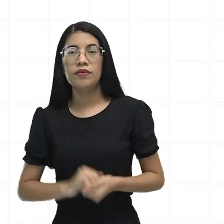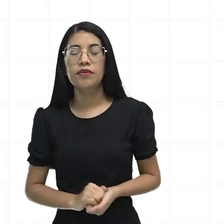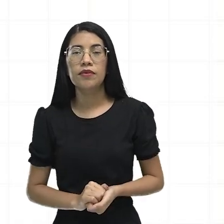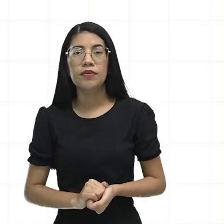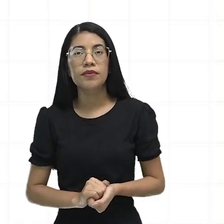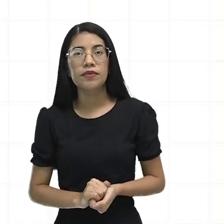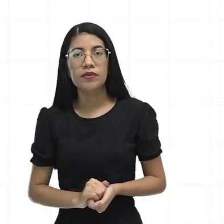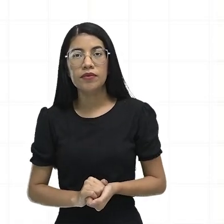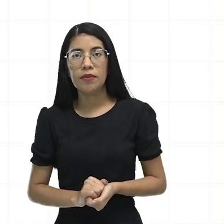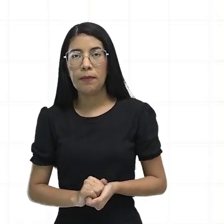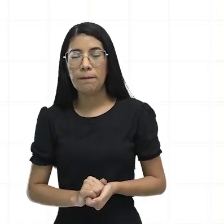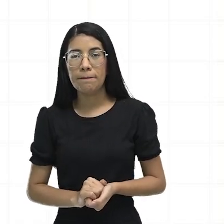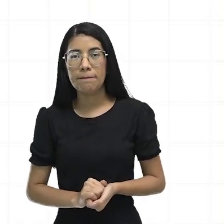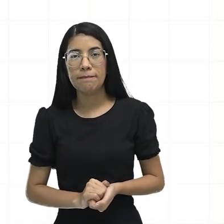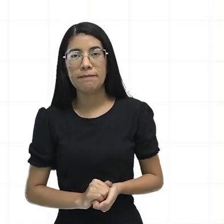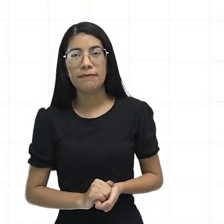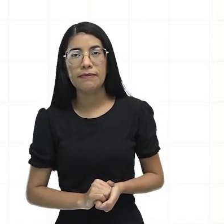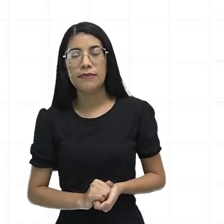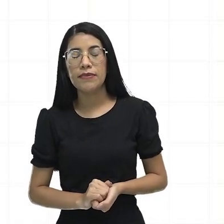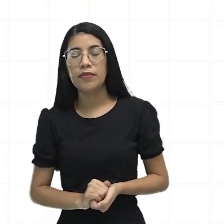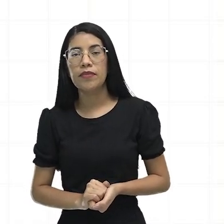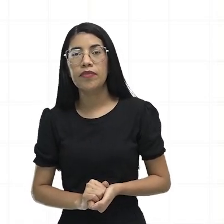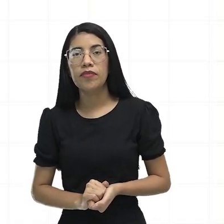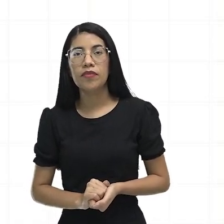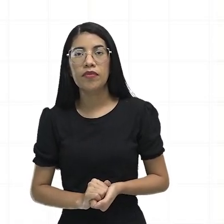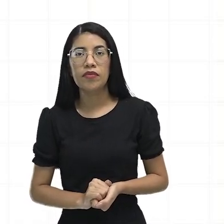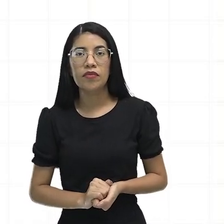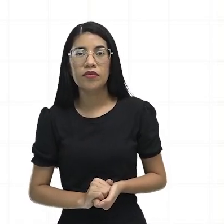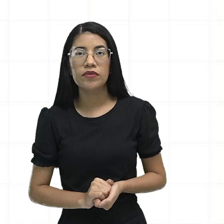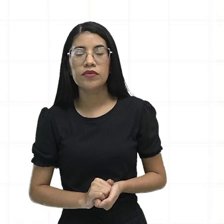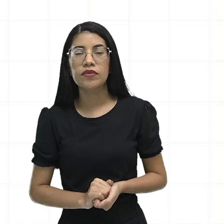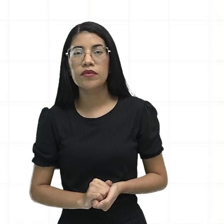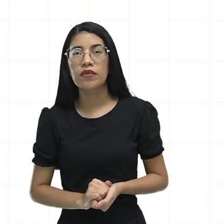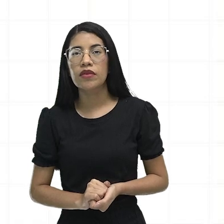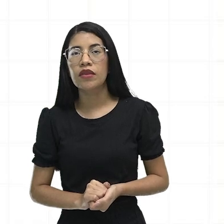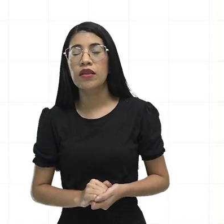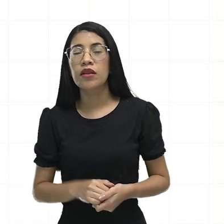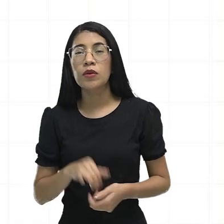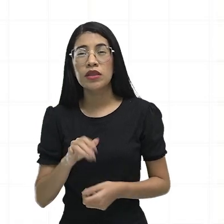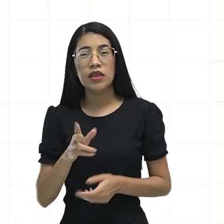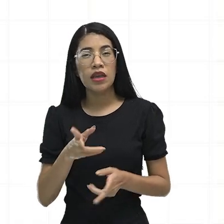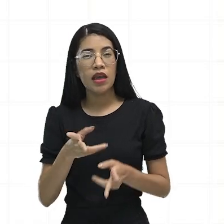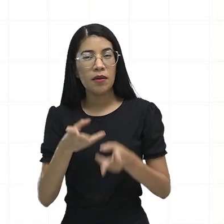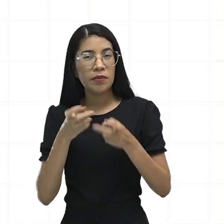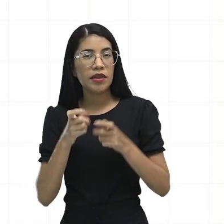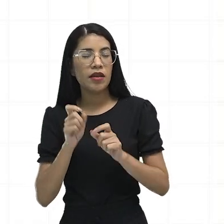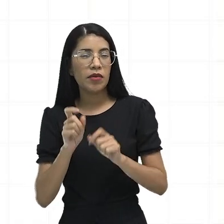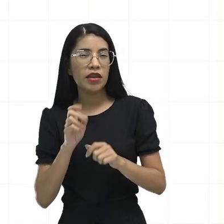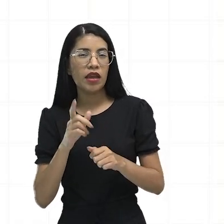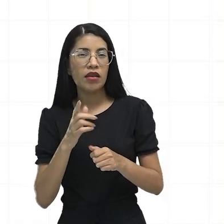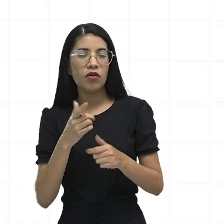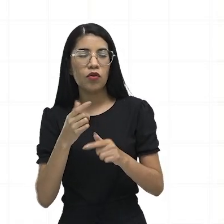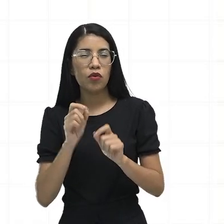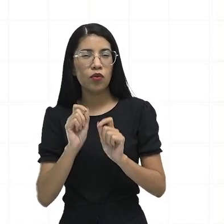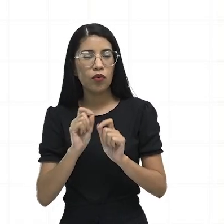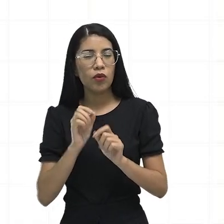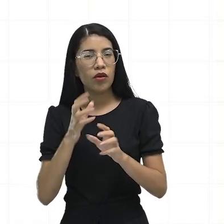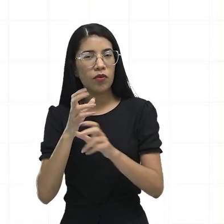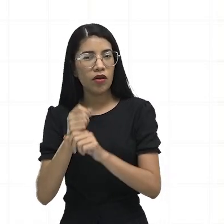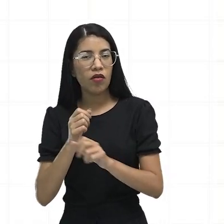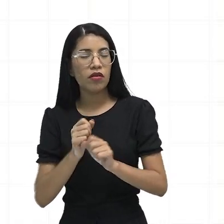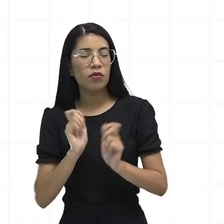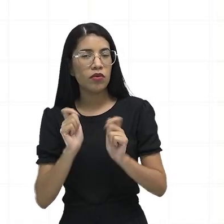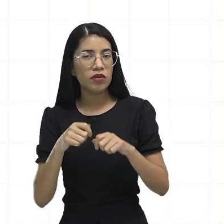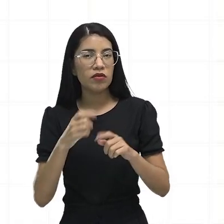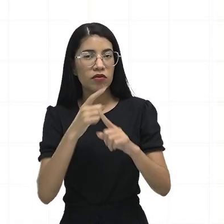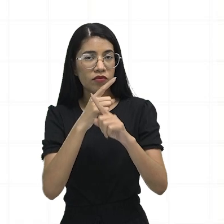proporcionais. Ao deparar-se com qualquer questão que possa ser resolvida com regra